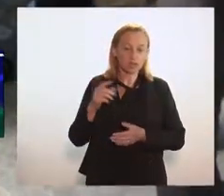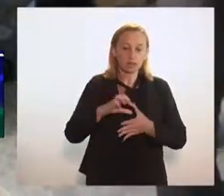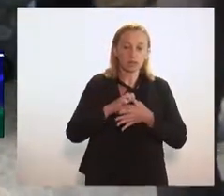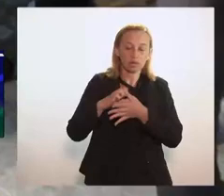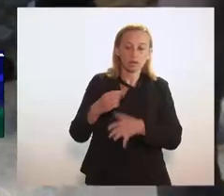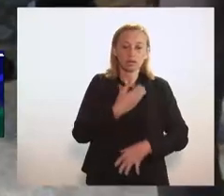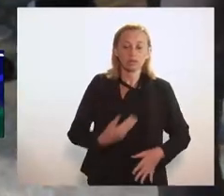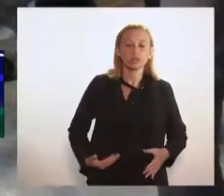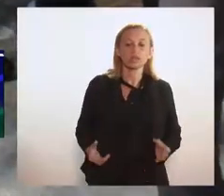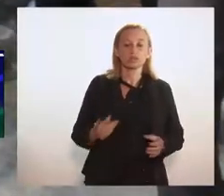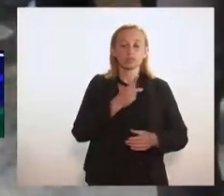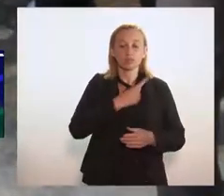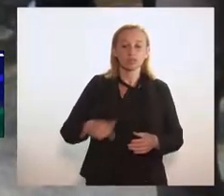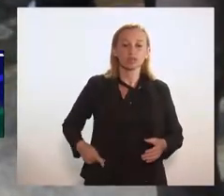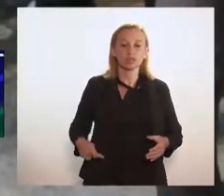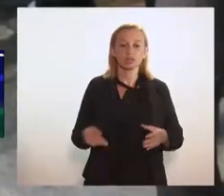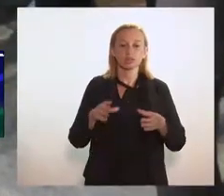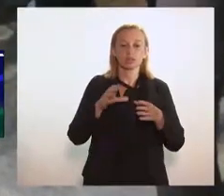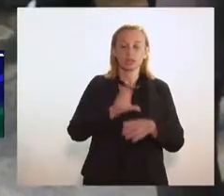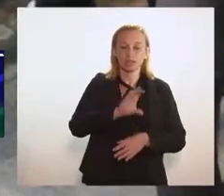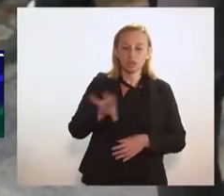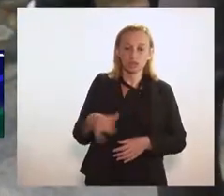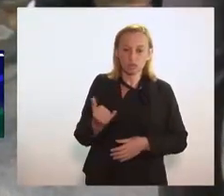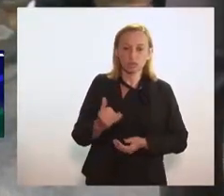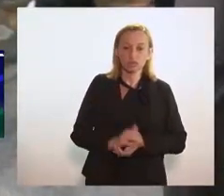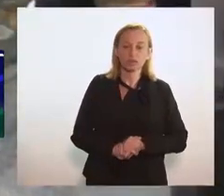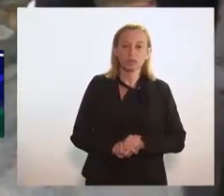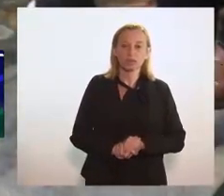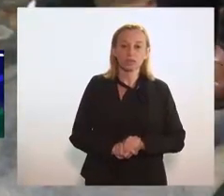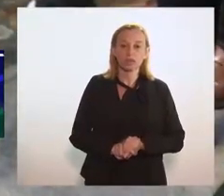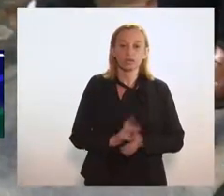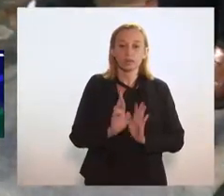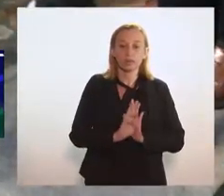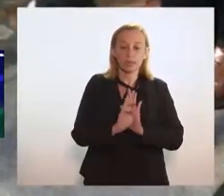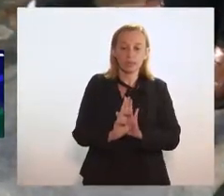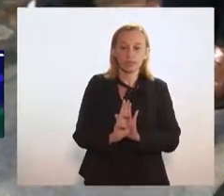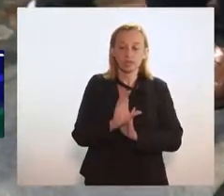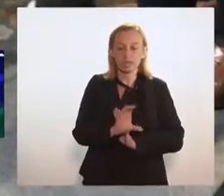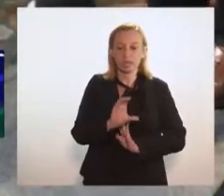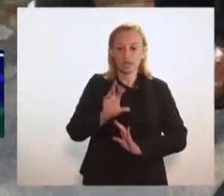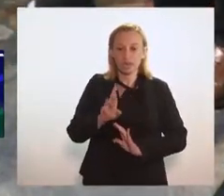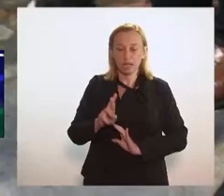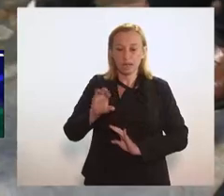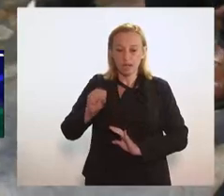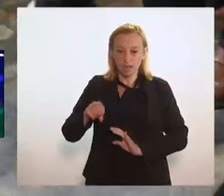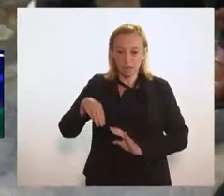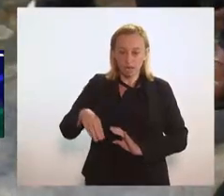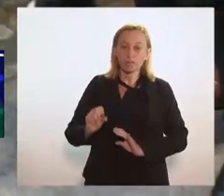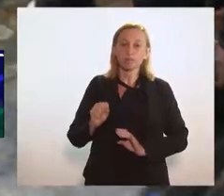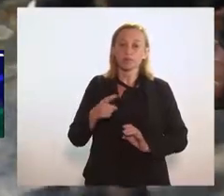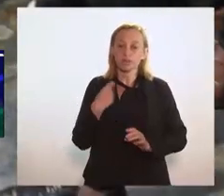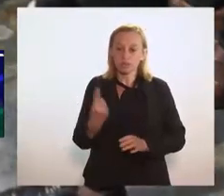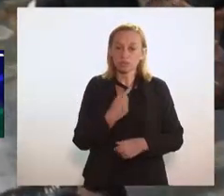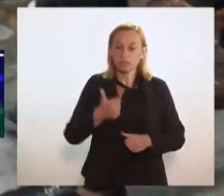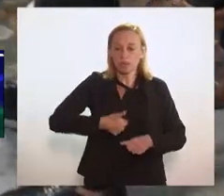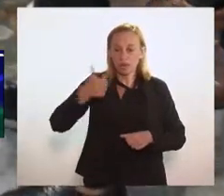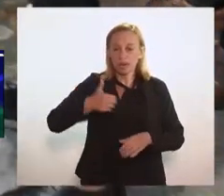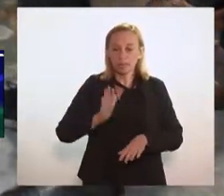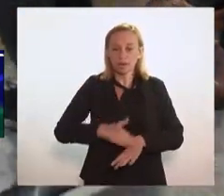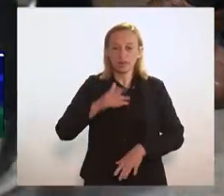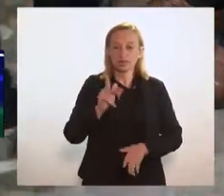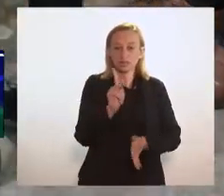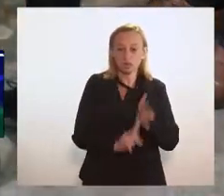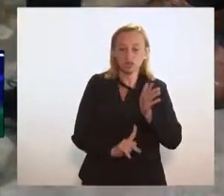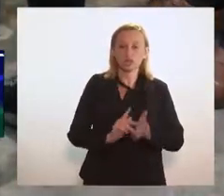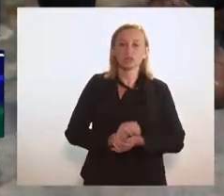presidente da CCJ. Ok. Vamos estar com o representante do CRM para a gente engrandecer, melhorar mais o projeto.